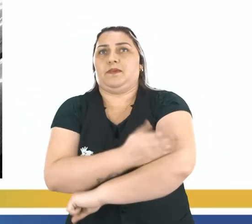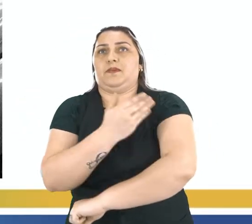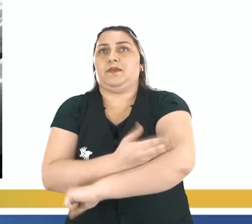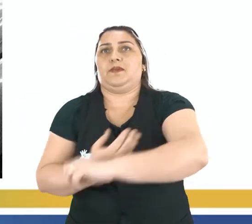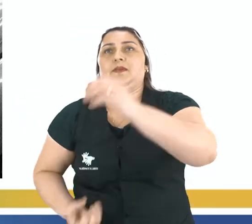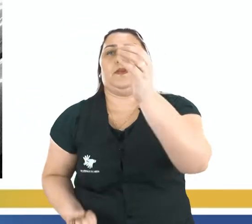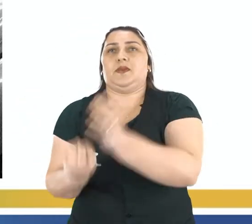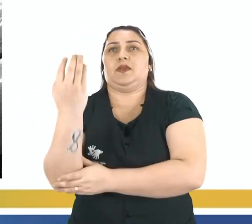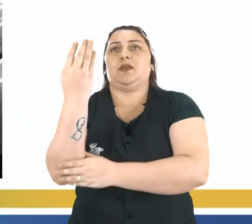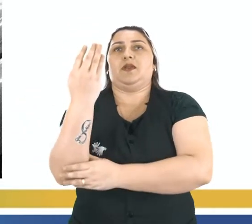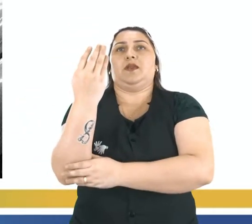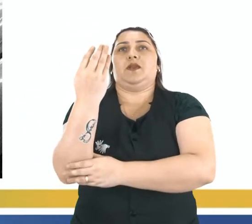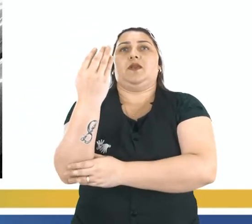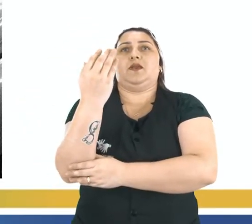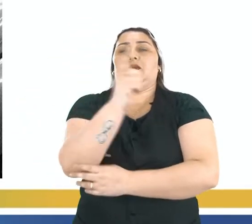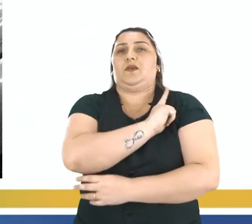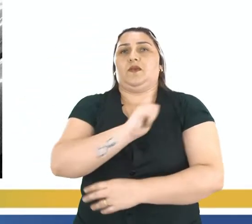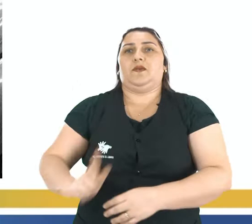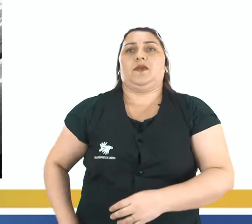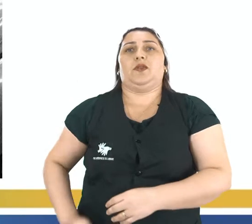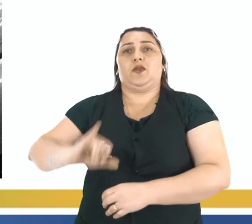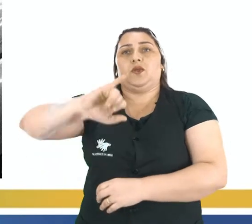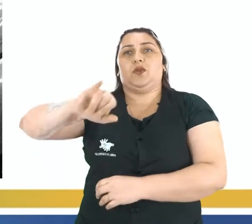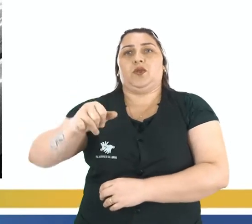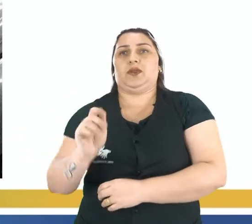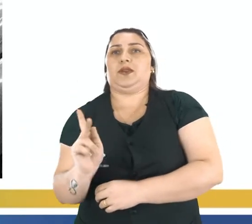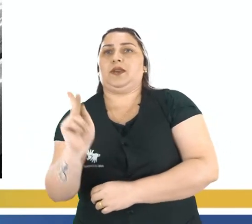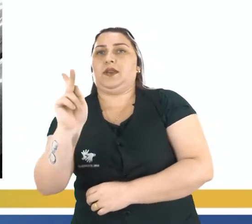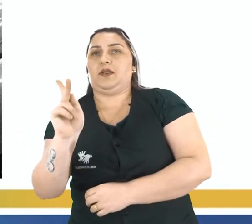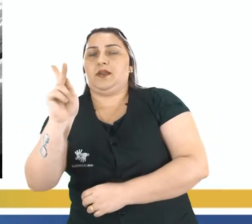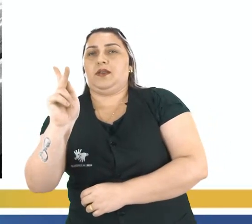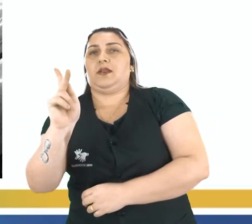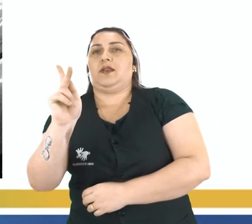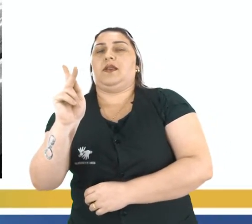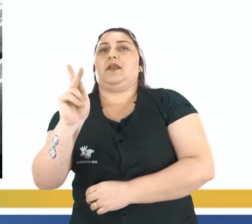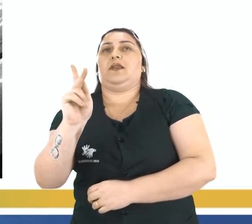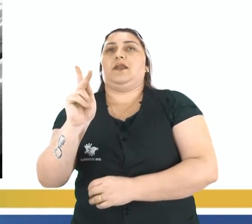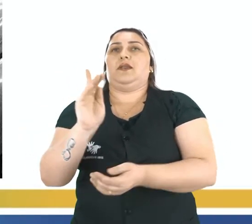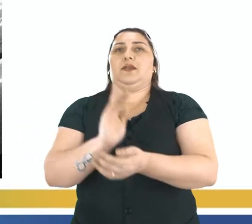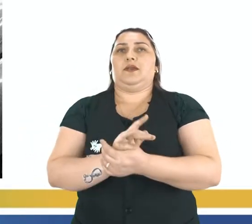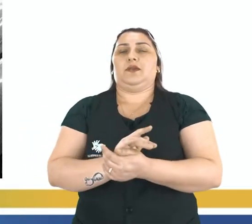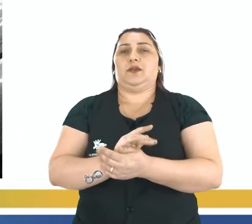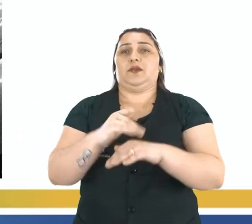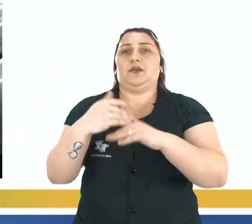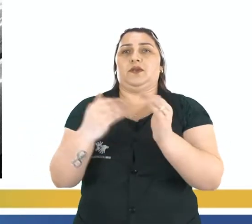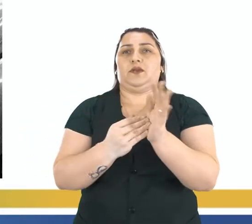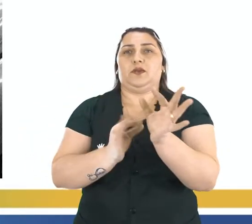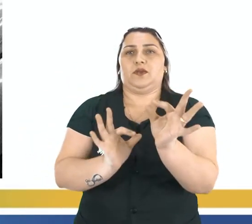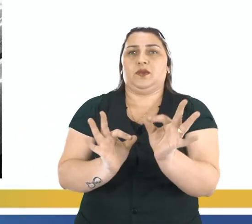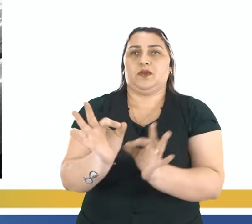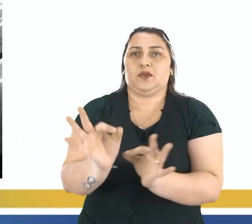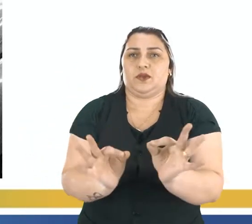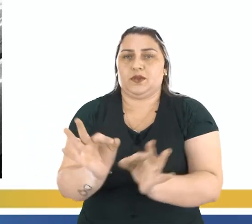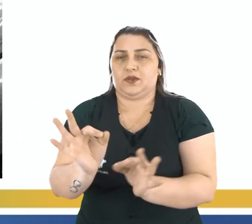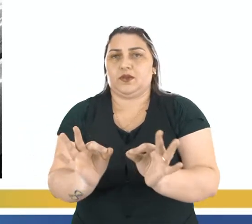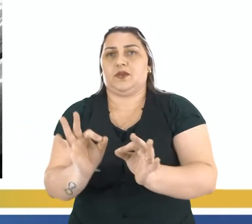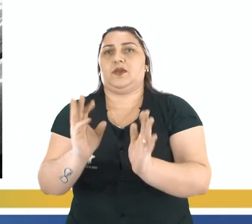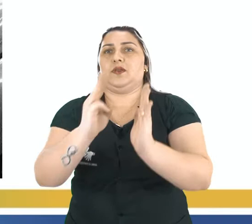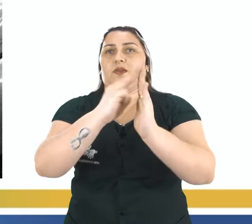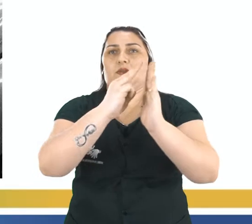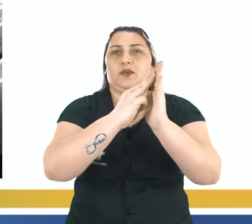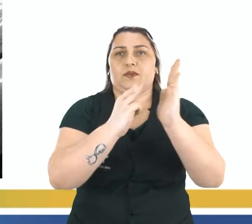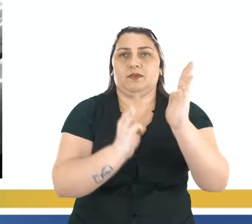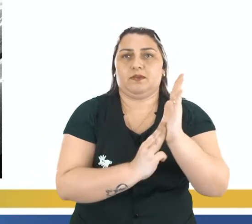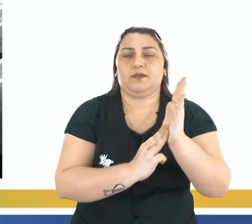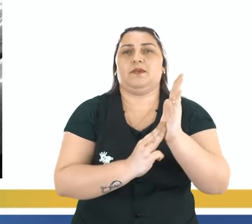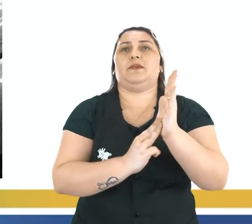que surgiu lá no governo de Juscelino Kubitschek, certo? Através de todos os planos que tinham de meta de 50